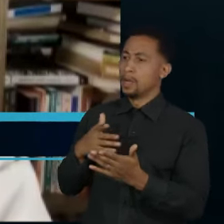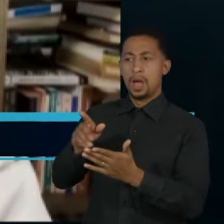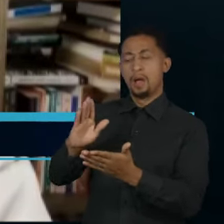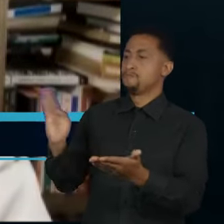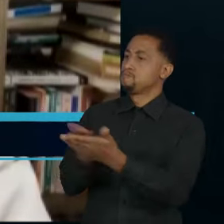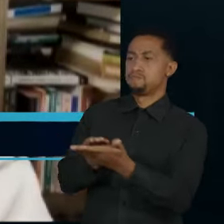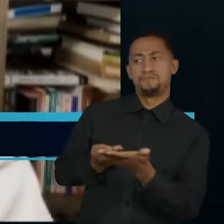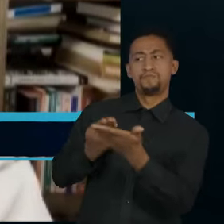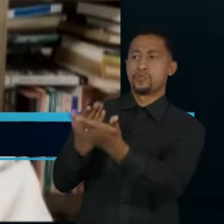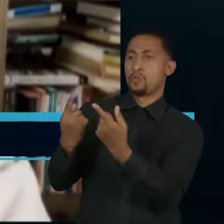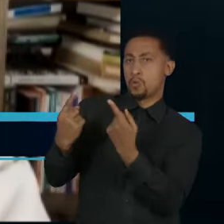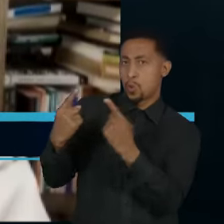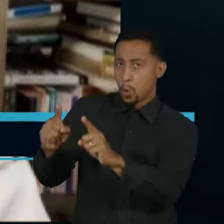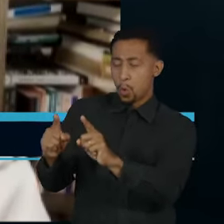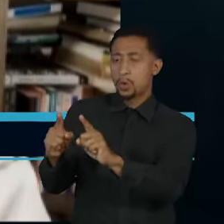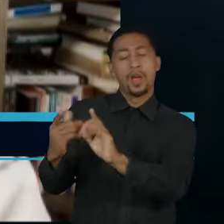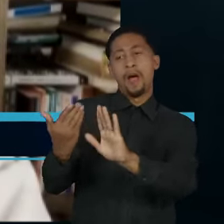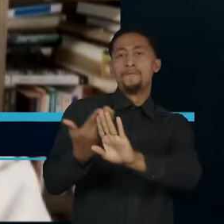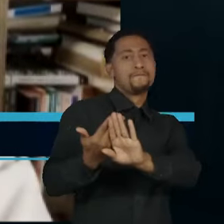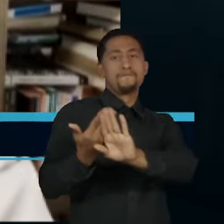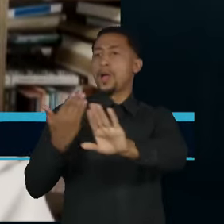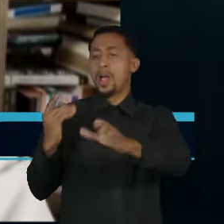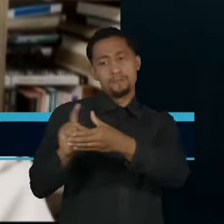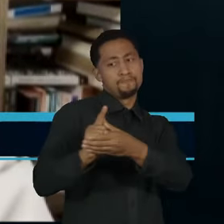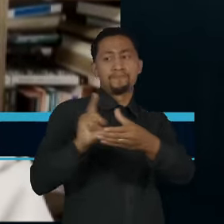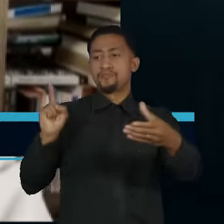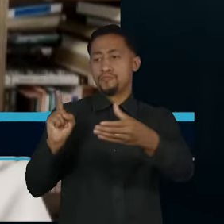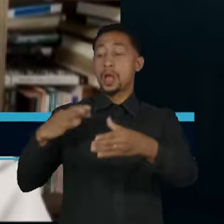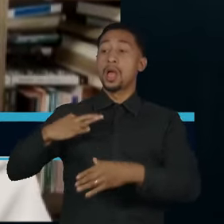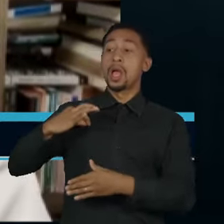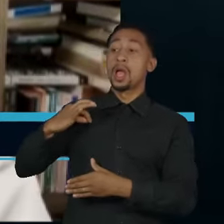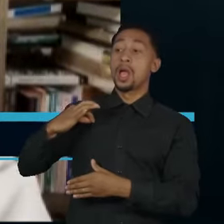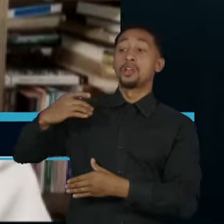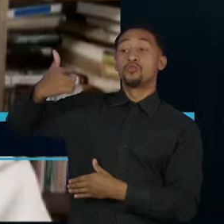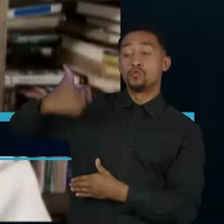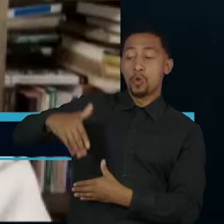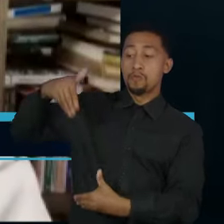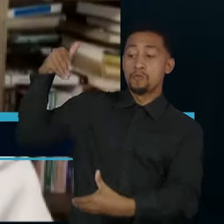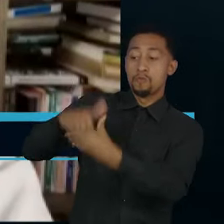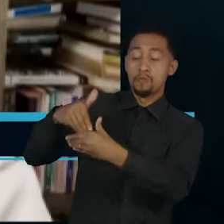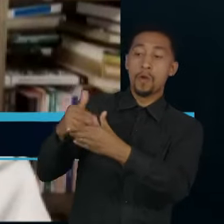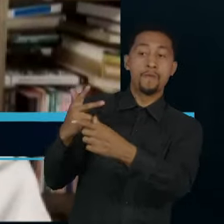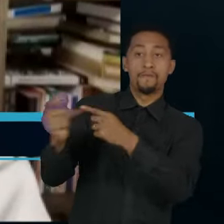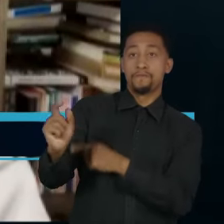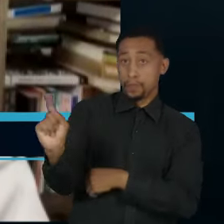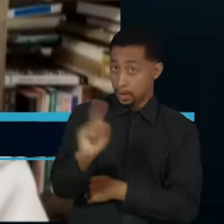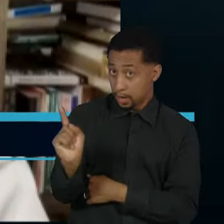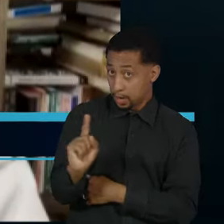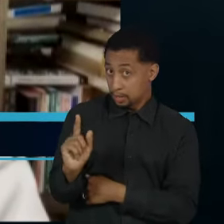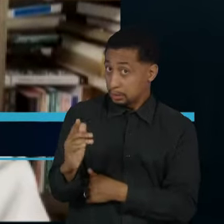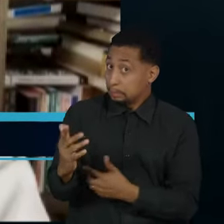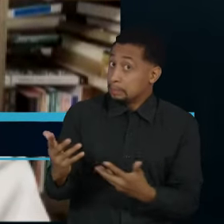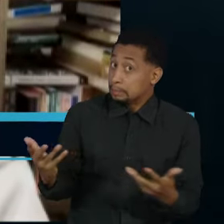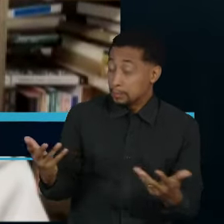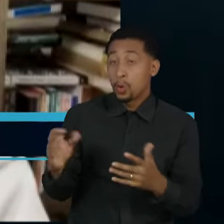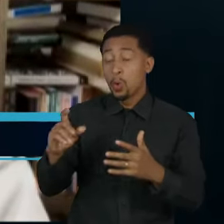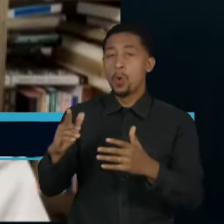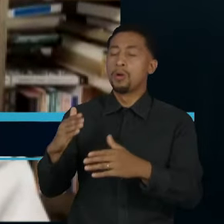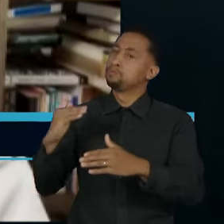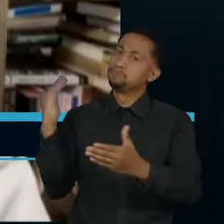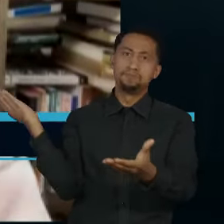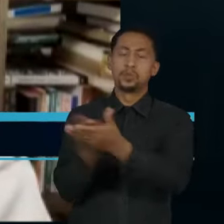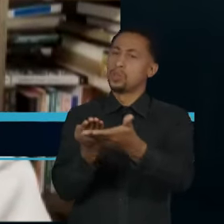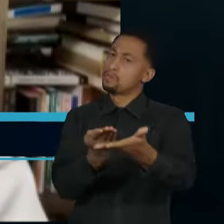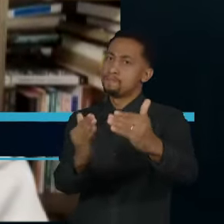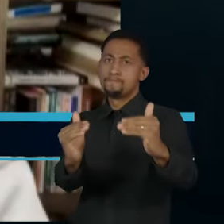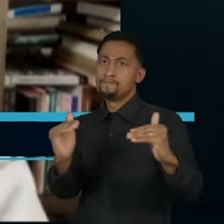mandato simplesmente, ou não é reeleito, deixar de ser julgado pelas instâncias ou a instância mais superior e o processo,